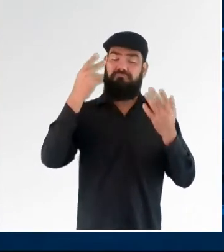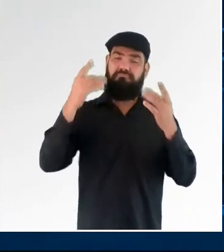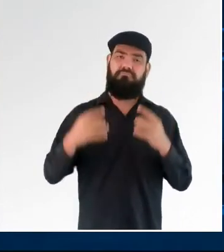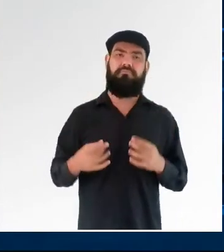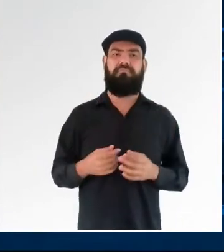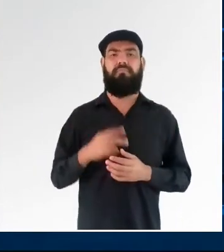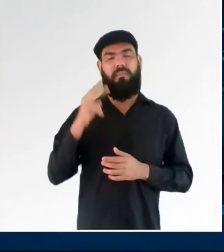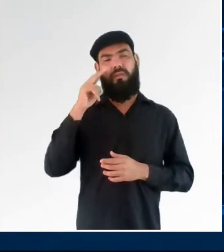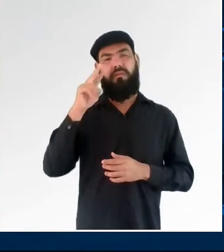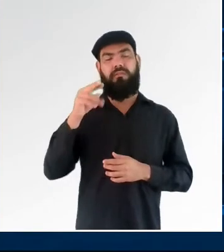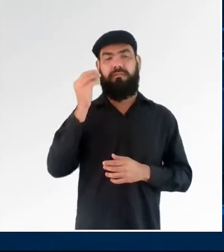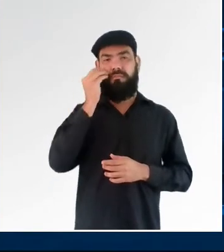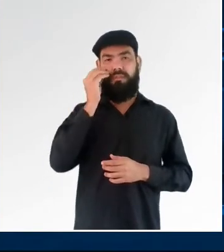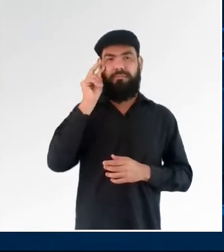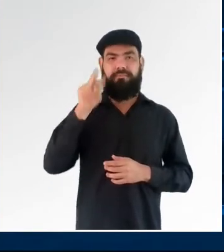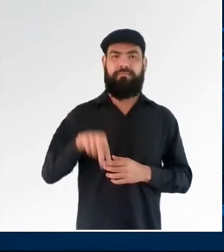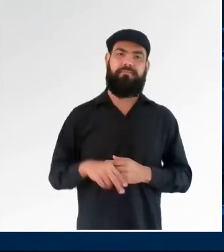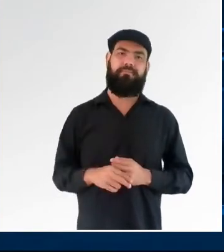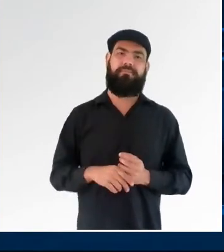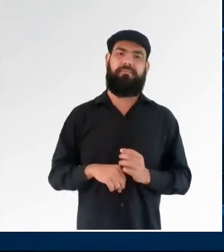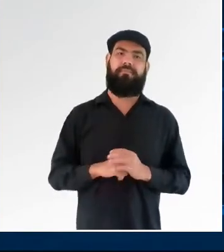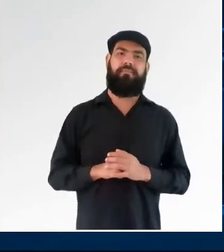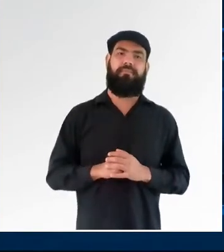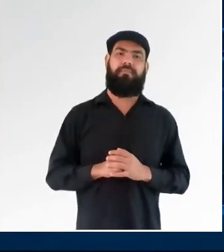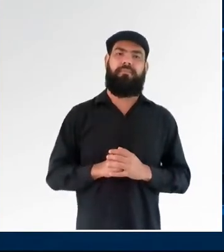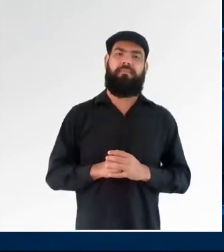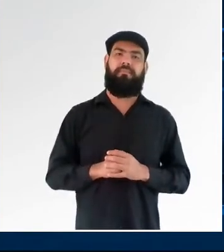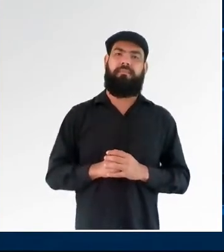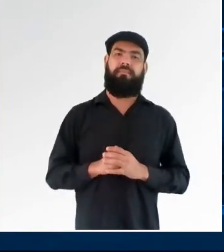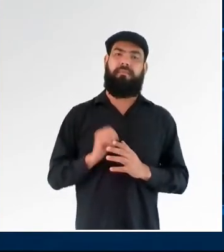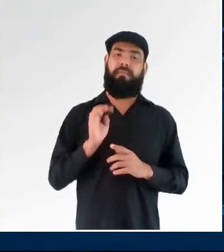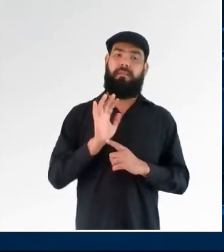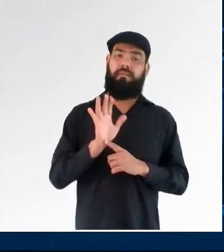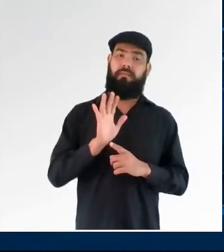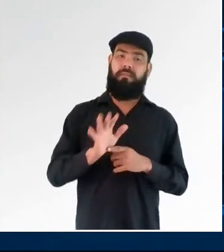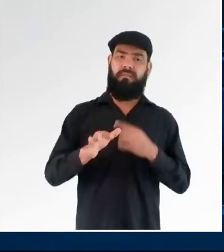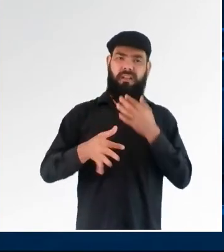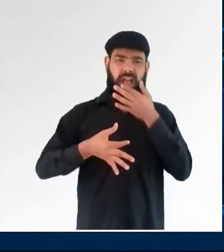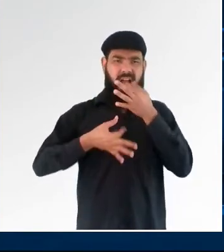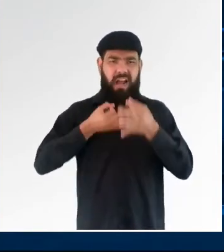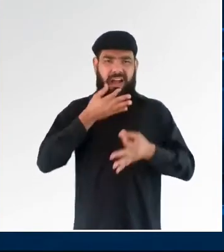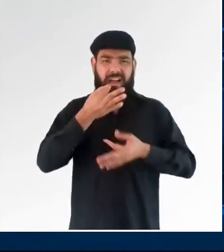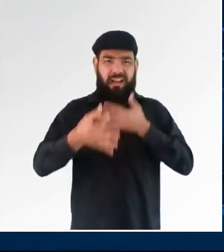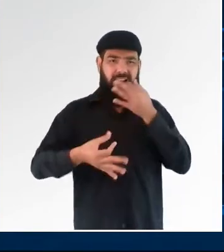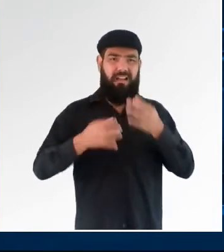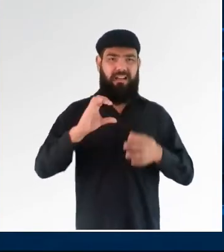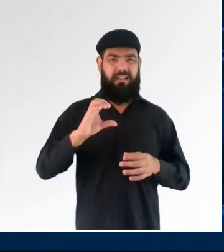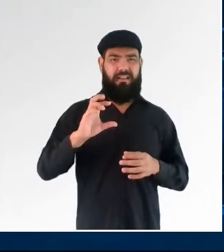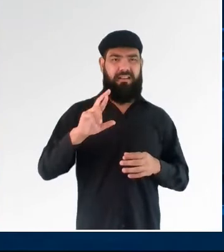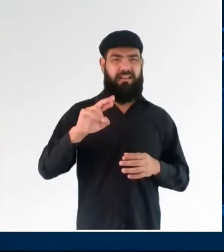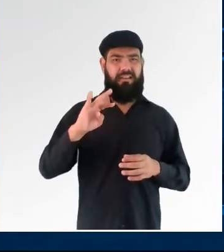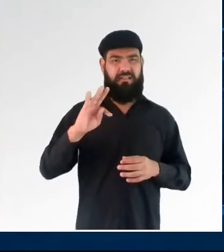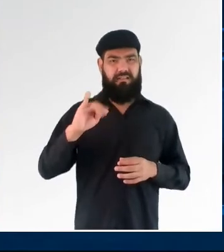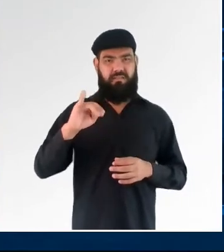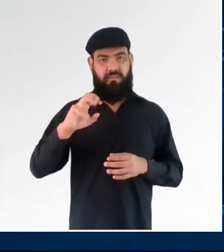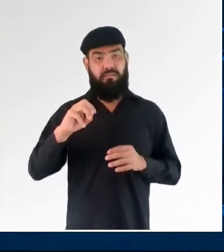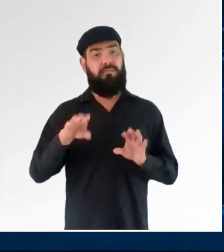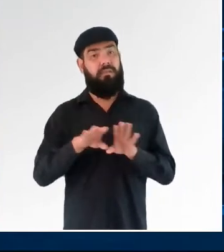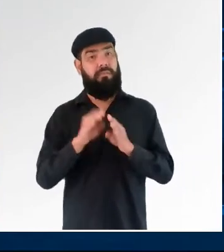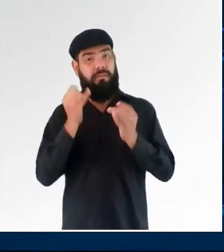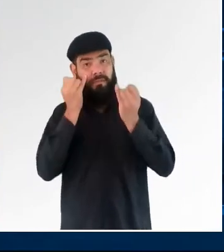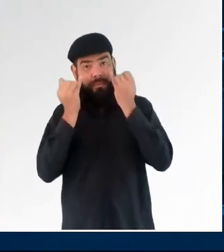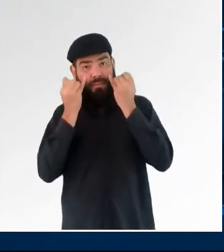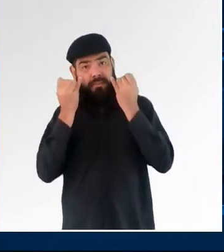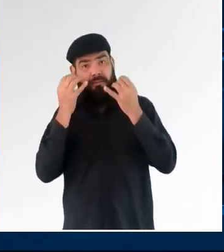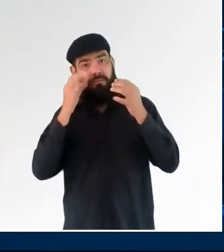aí. As resenhas mostram um estilo crítico e informativo. Ele